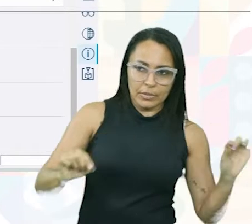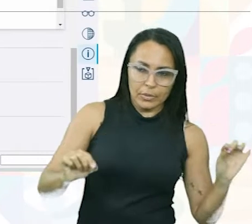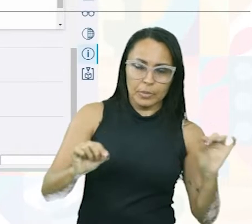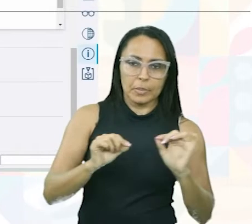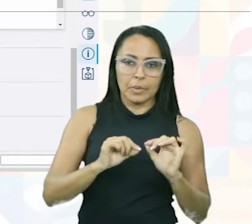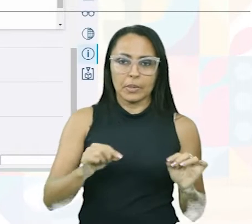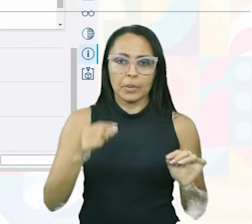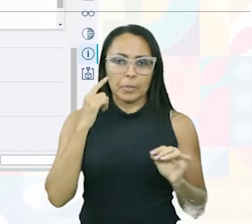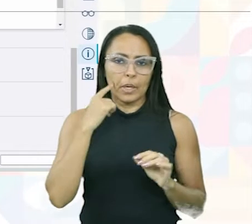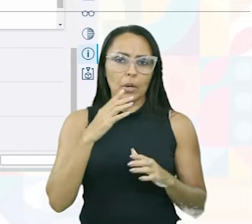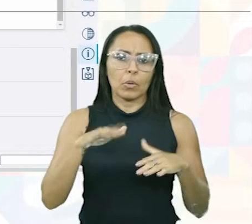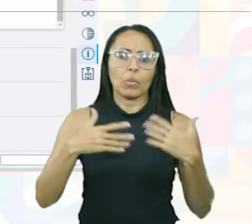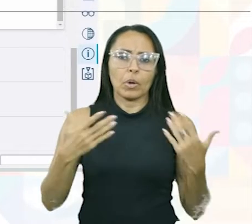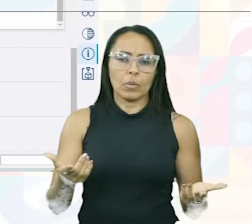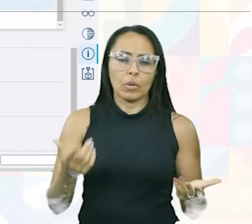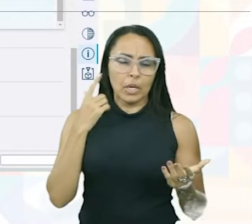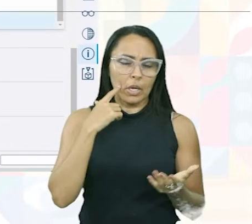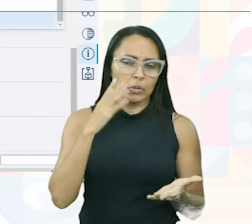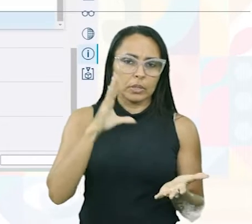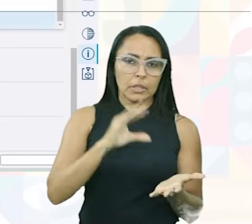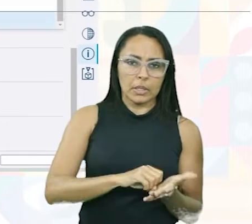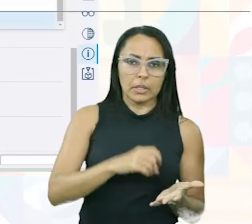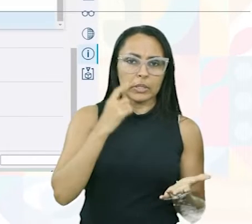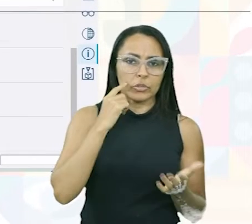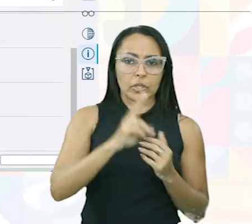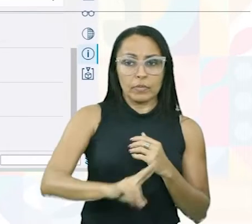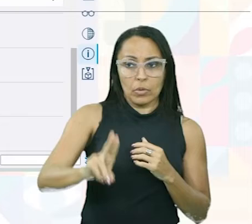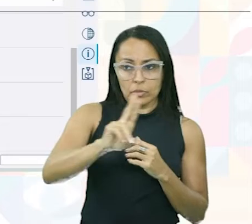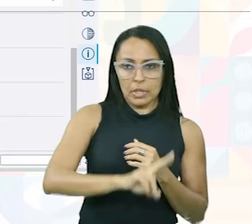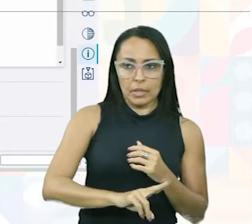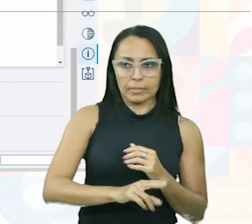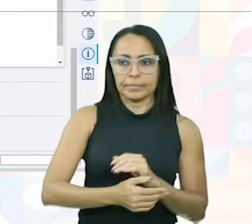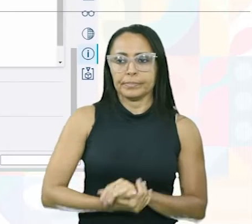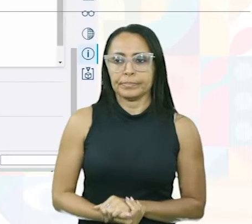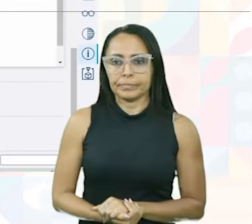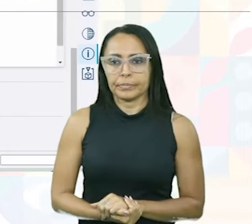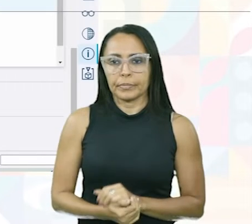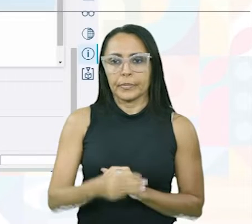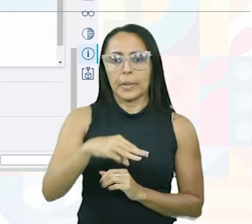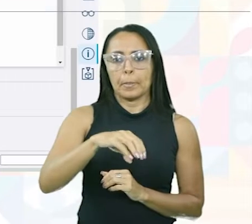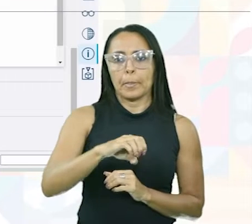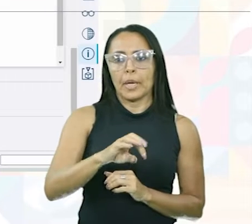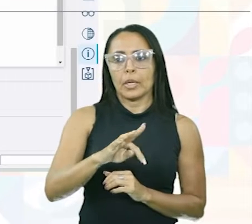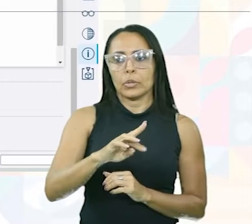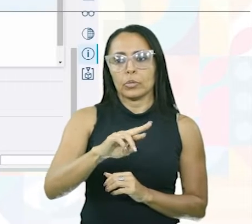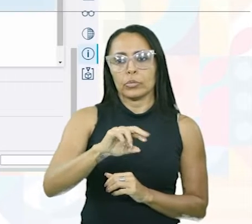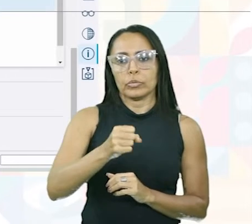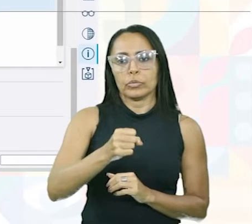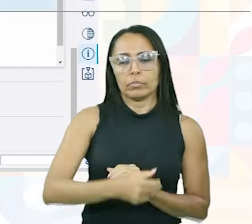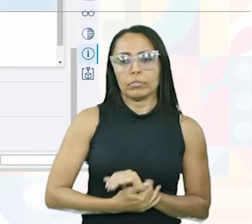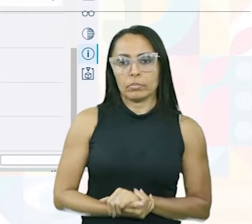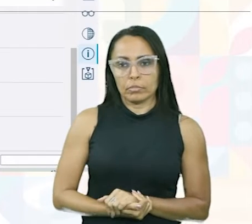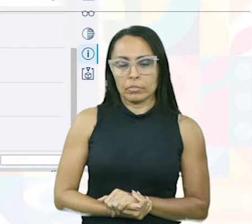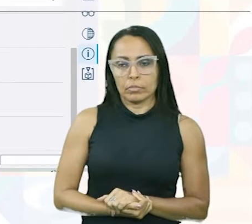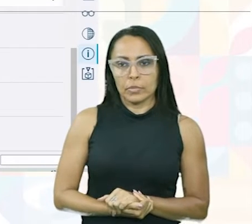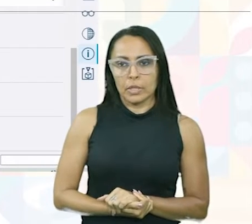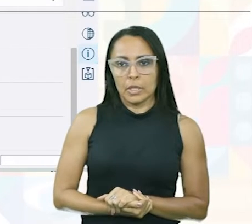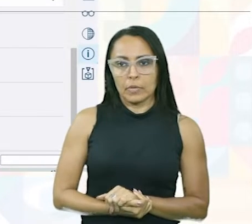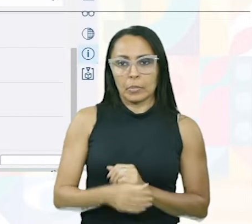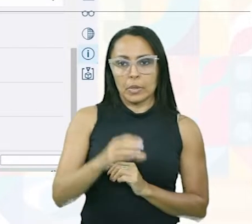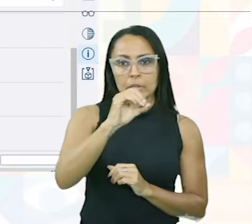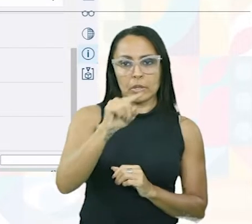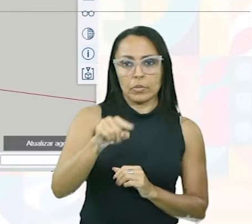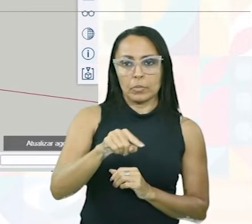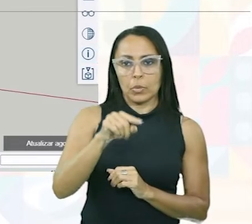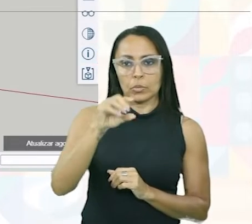Para definir qual é a unidade que a gente vai utilizar. Eu vou colocar aqui metros. E a precisão eu vou botar 0,0